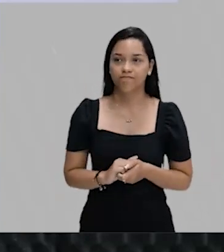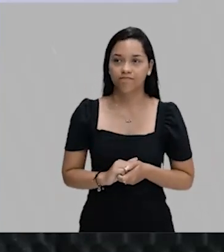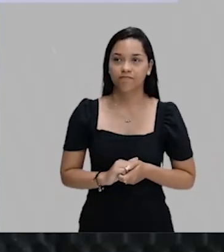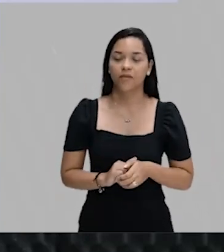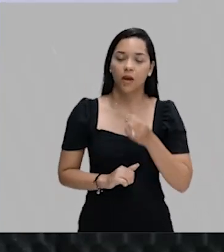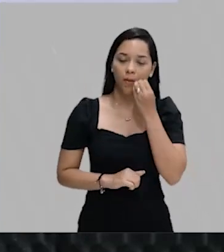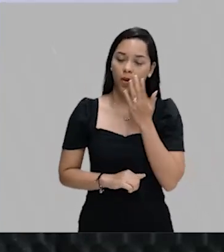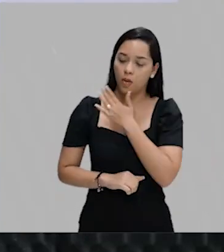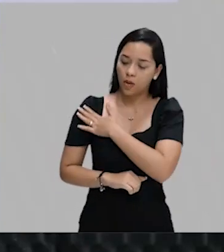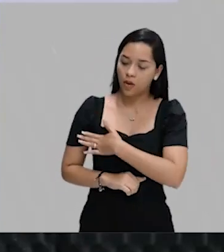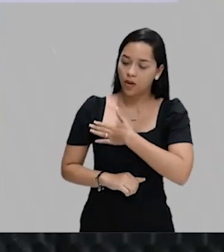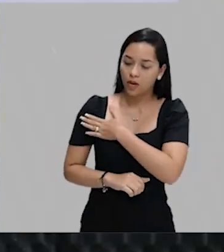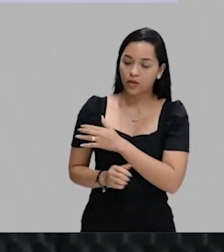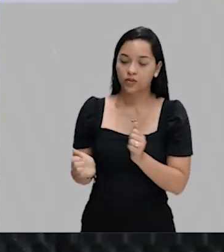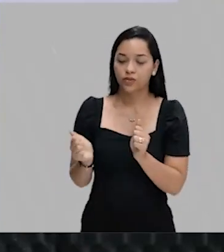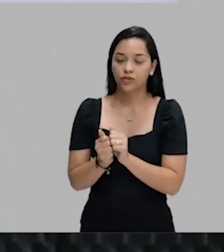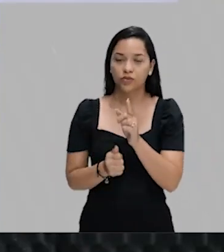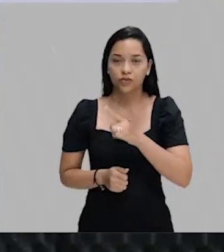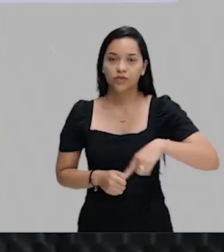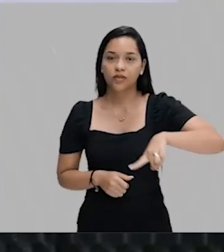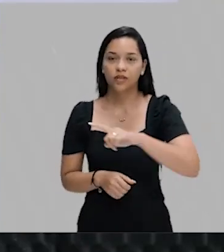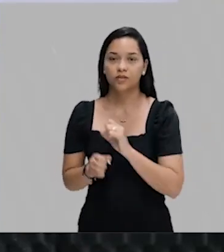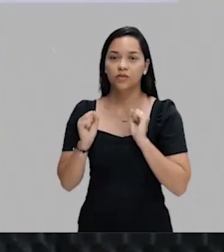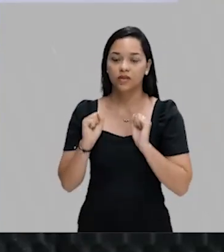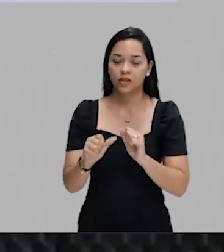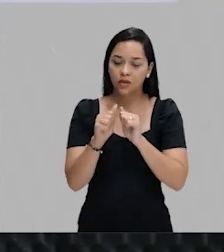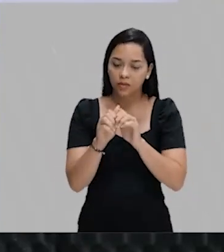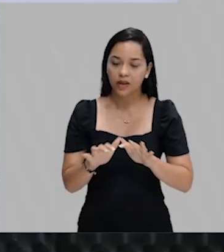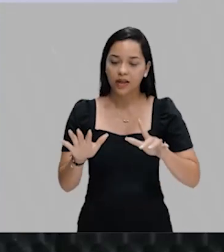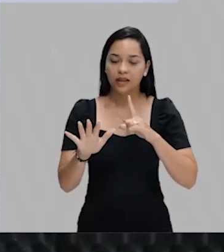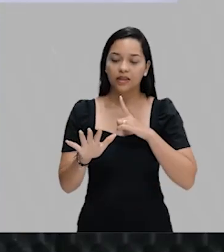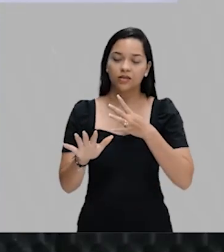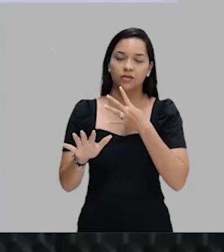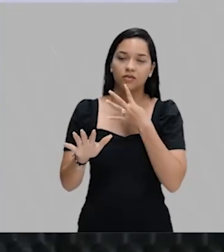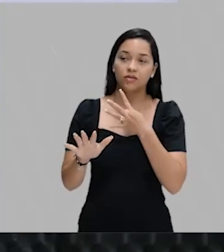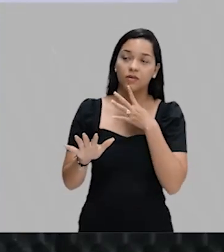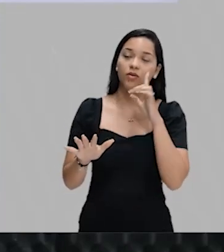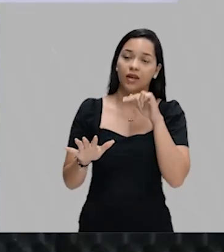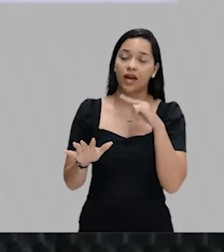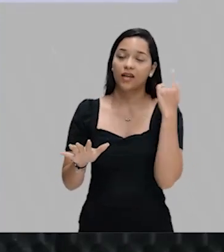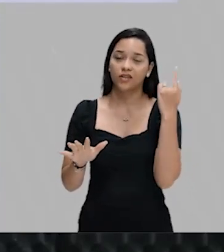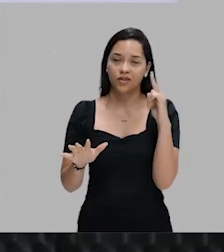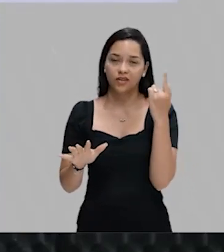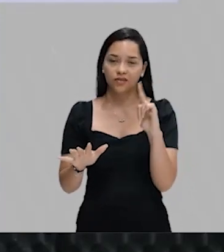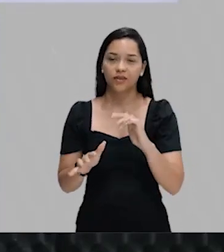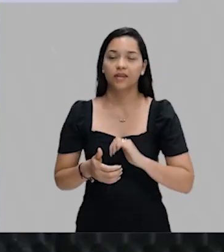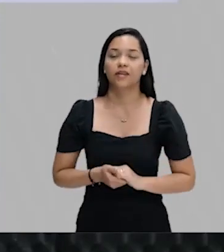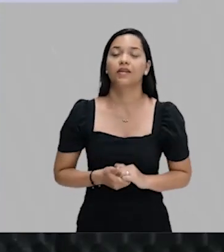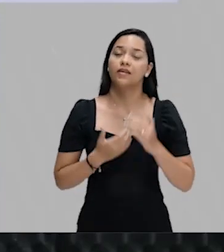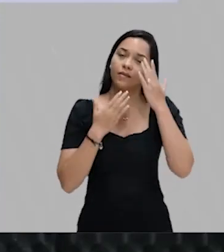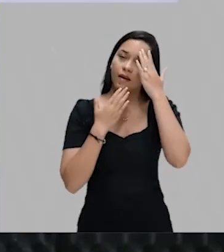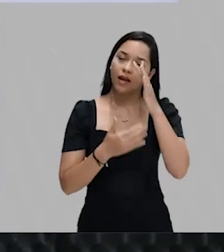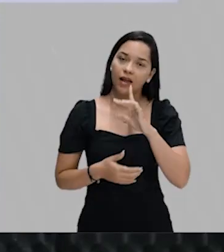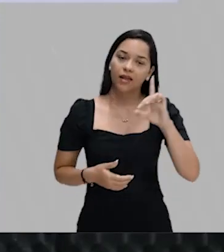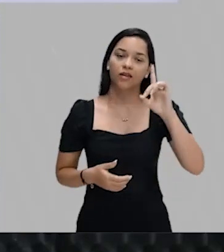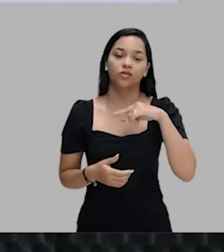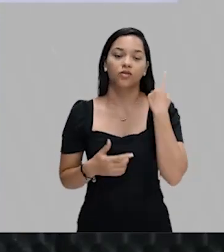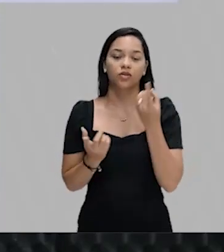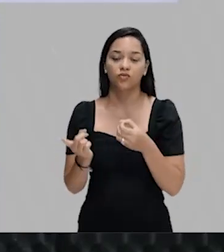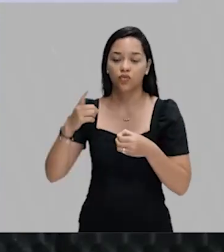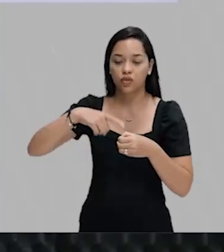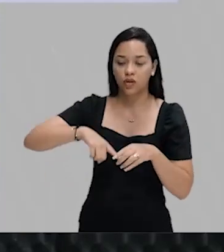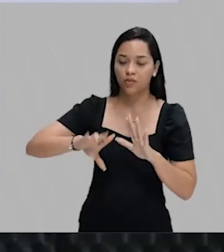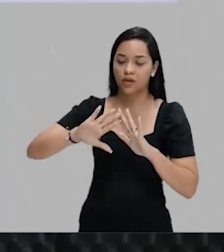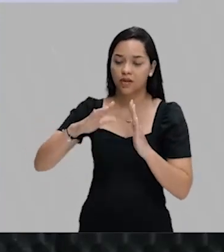um prazer imenso estar aqui com vocês, podendo compartilhar esse lindo conhecimento que é a geografia. E graças a Deus estamos voltando